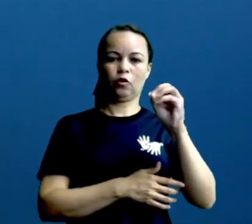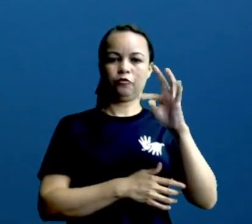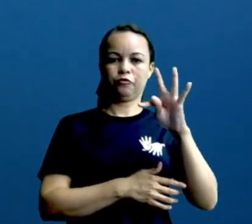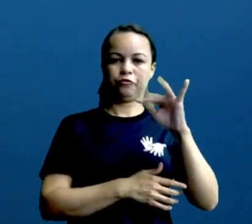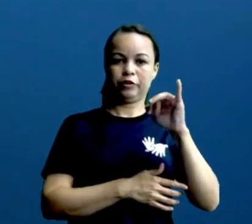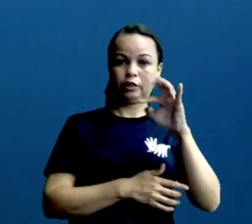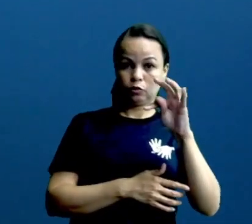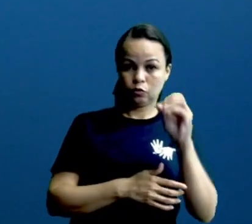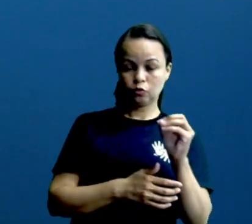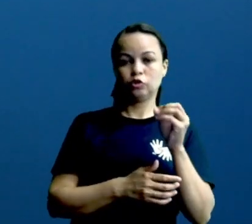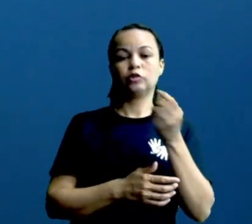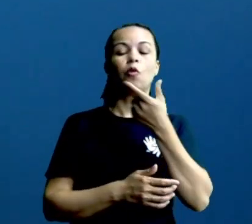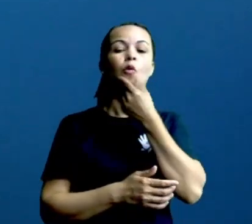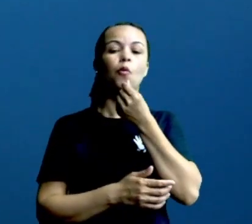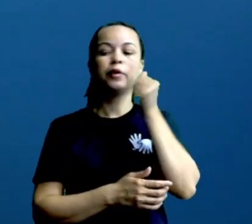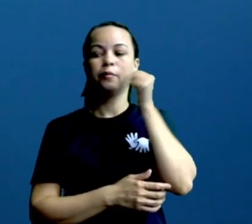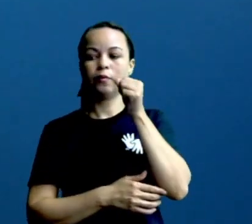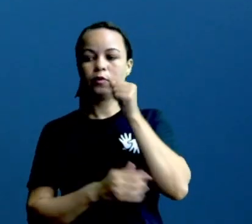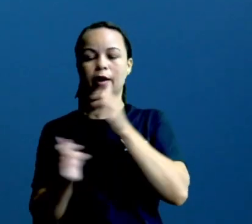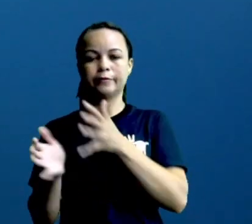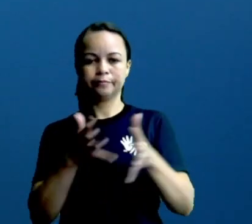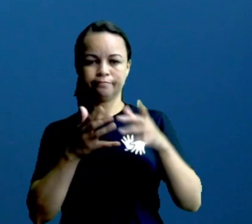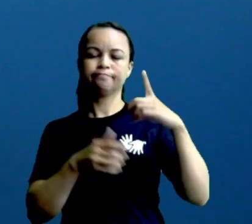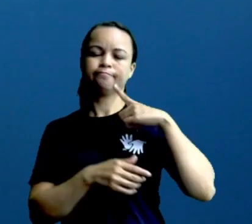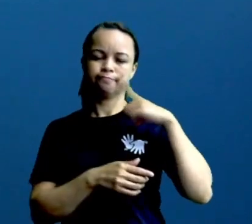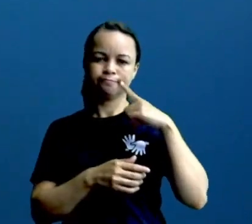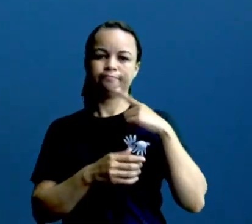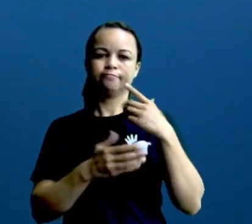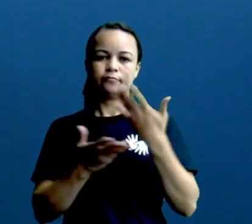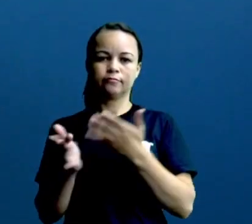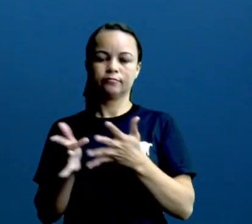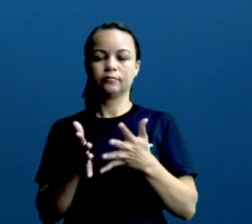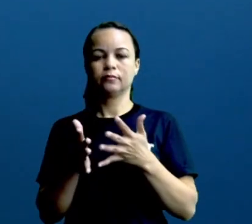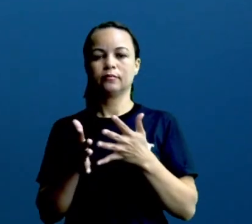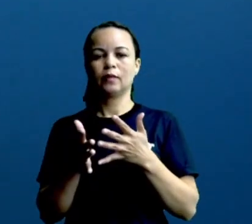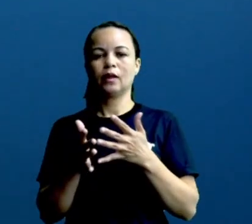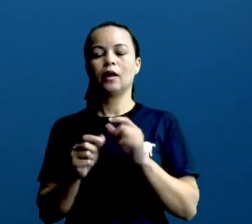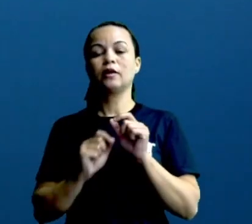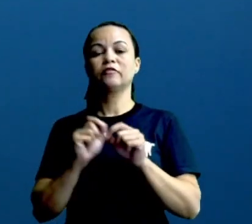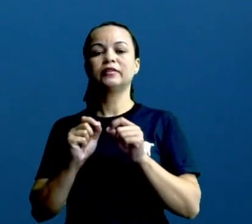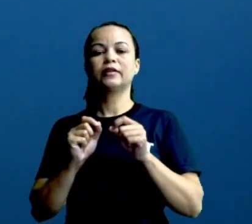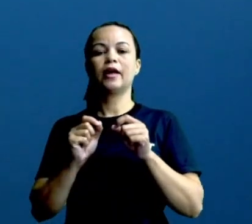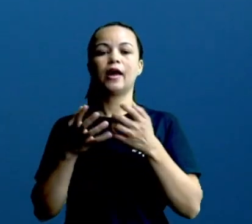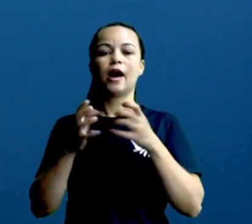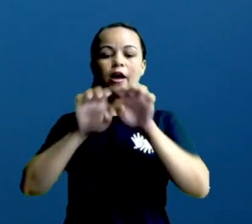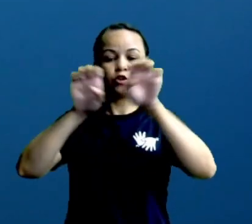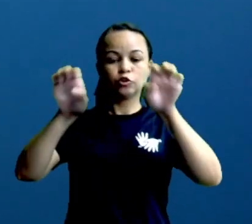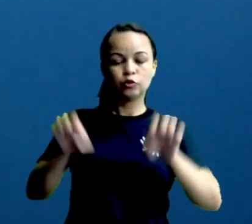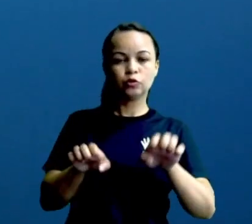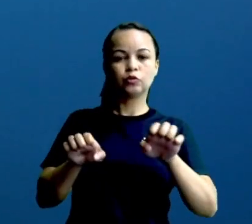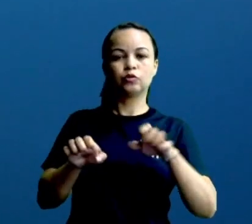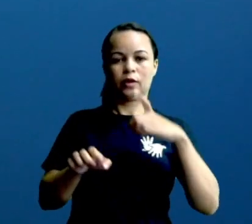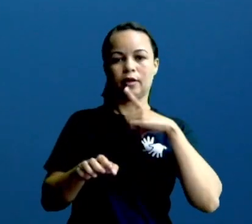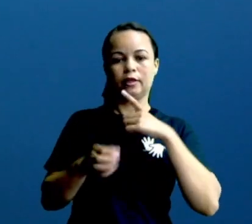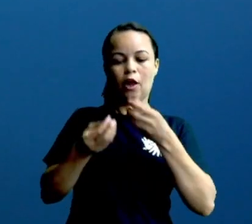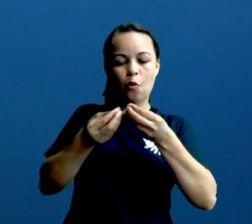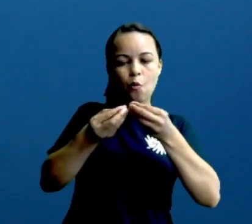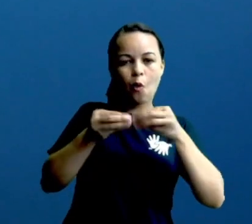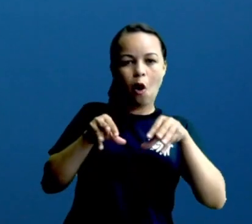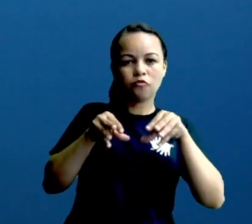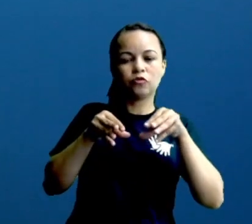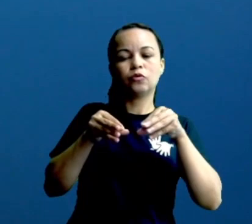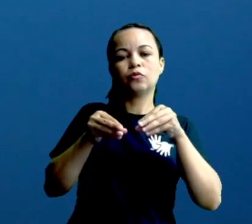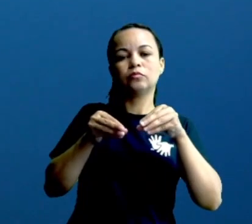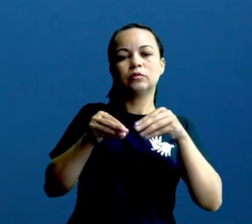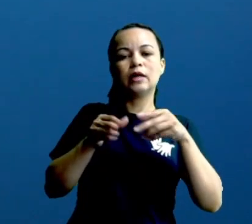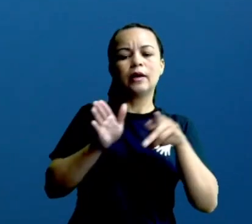e o gametófito masculino. Aqui eu vou ter o arquigônio, que vai ser a estrutura que produz o óvulo, que na verdade